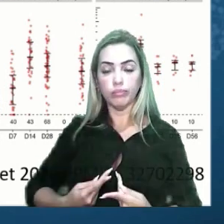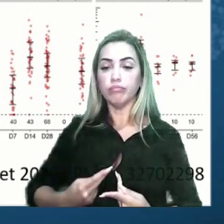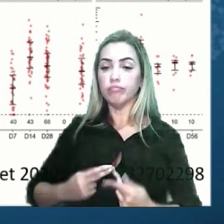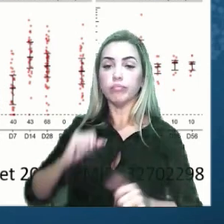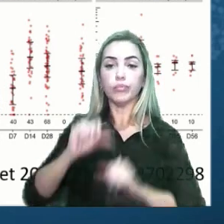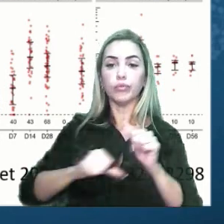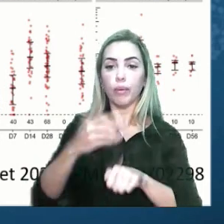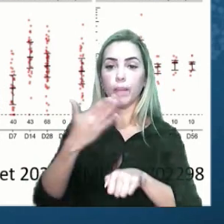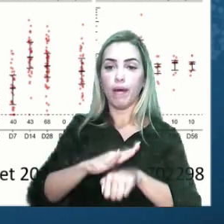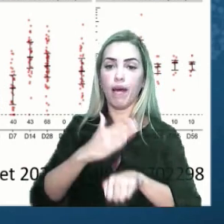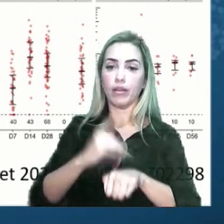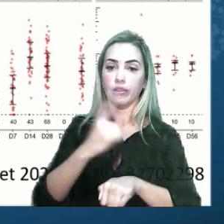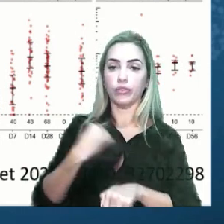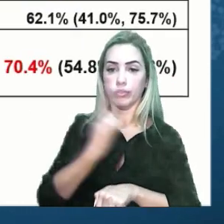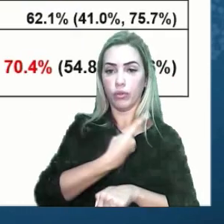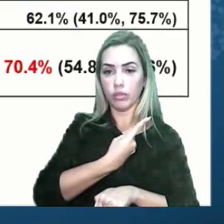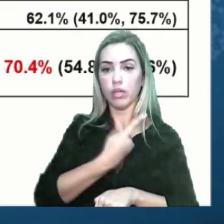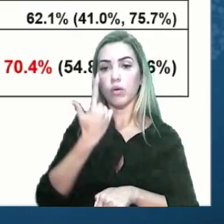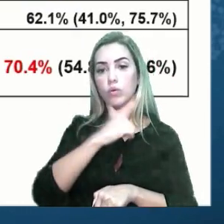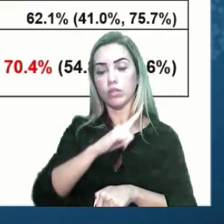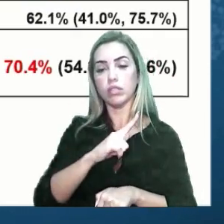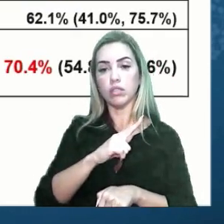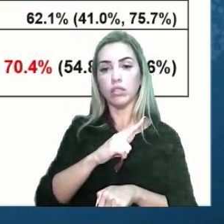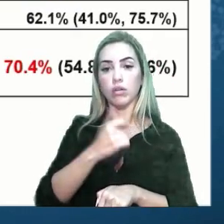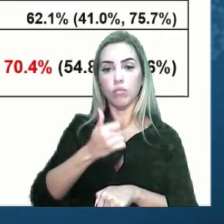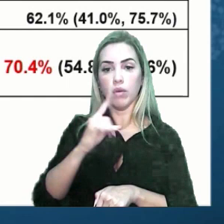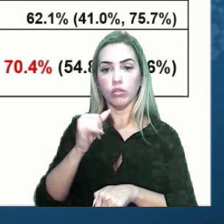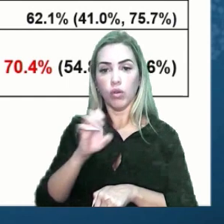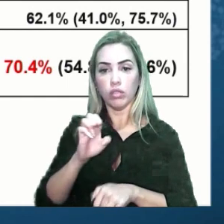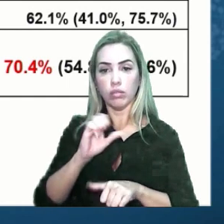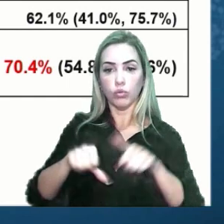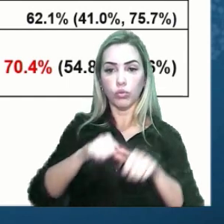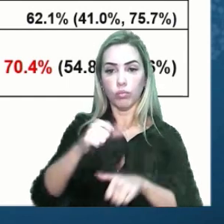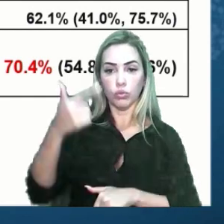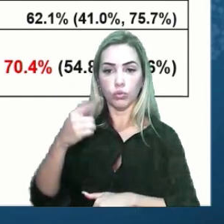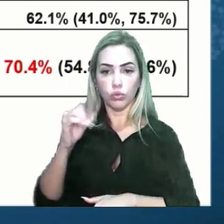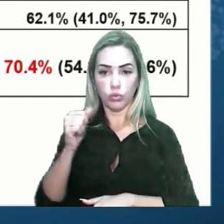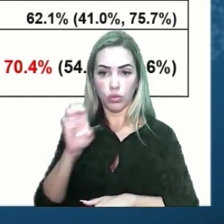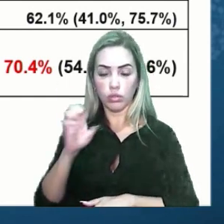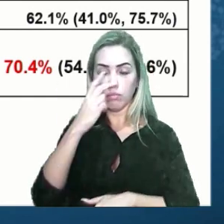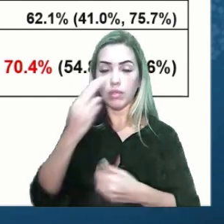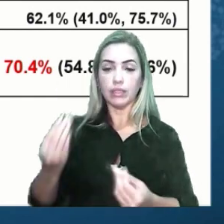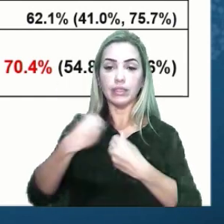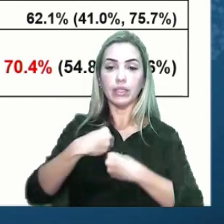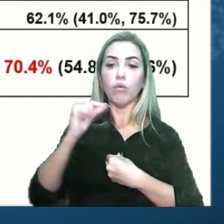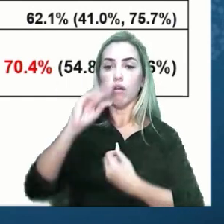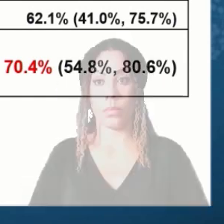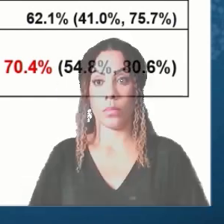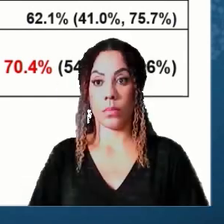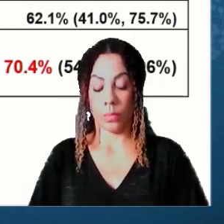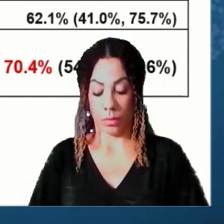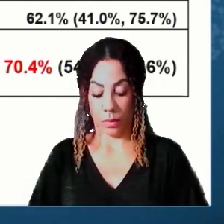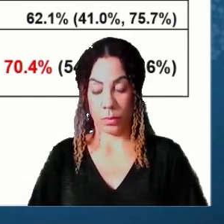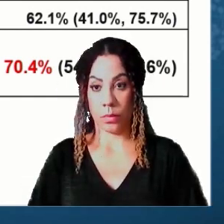os ensaios para ir de 1 dose para 2 doses. Isso nos deu bastante confiança